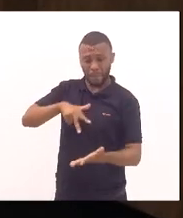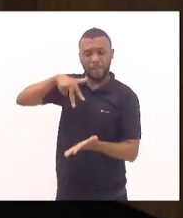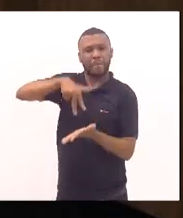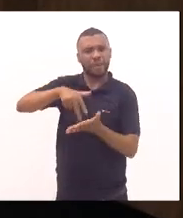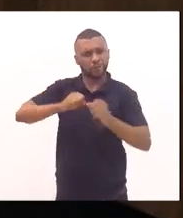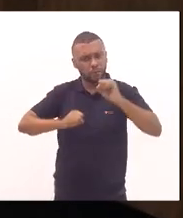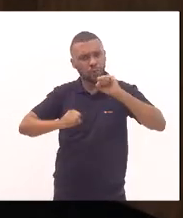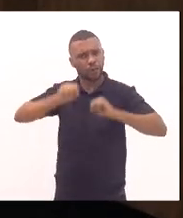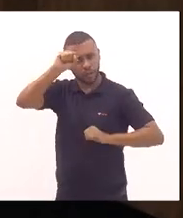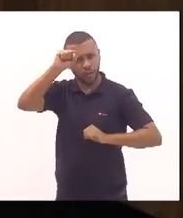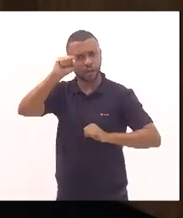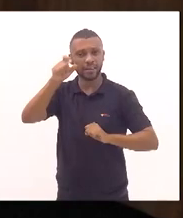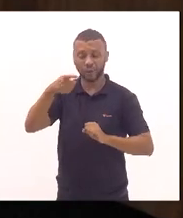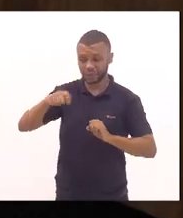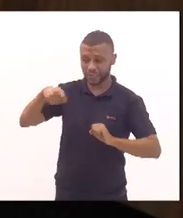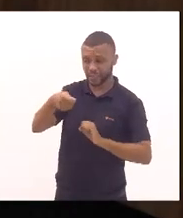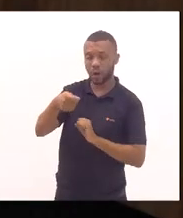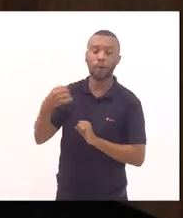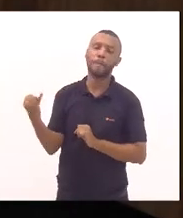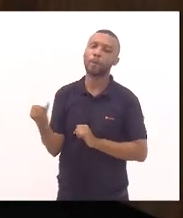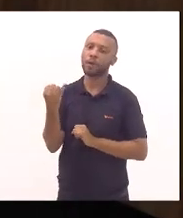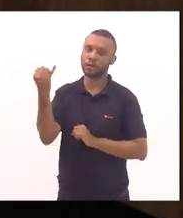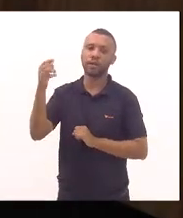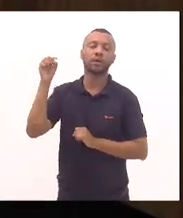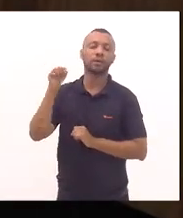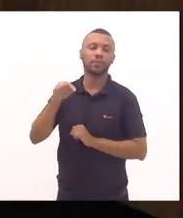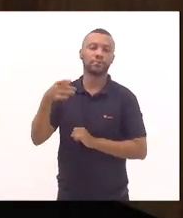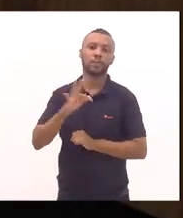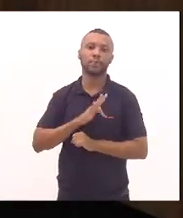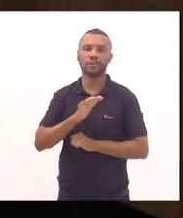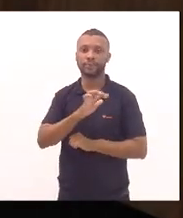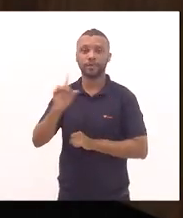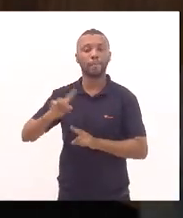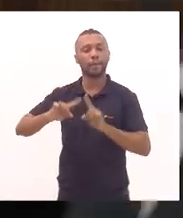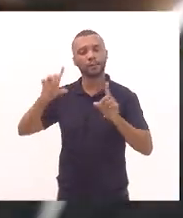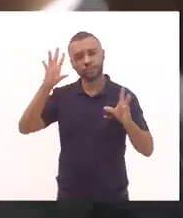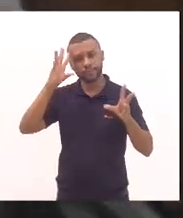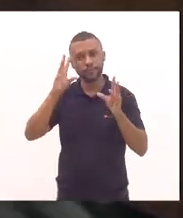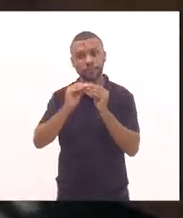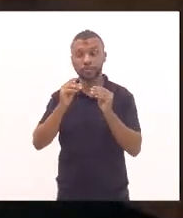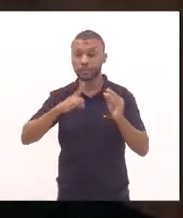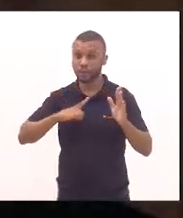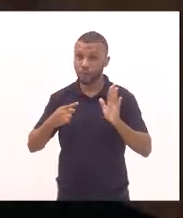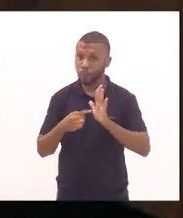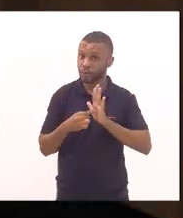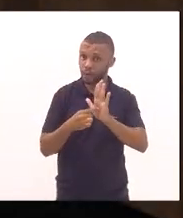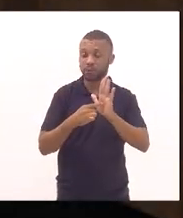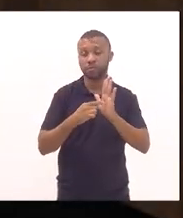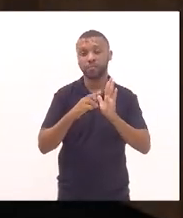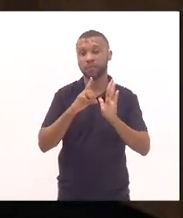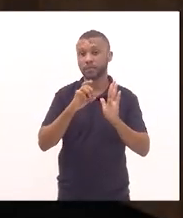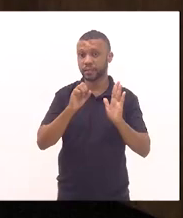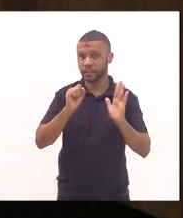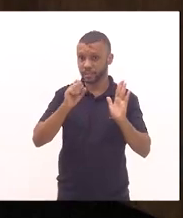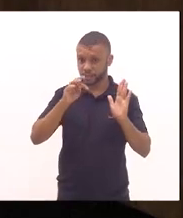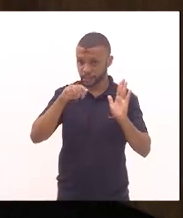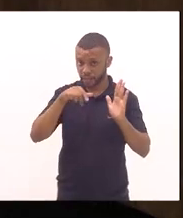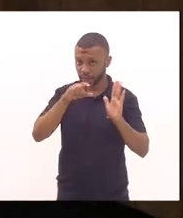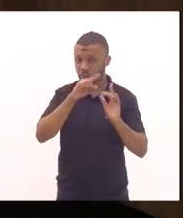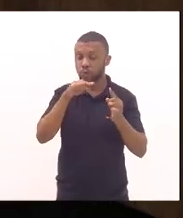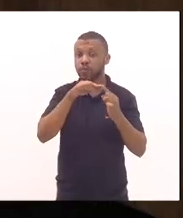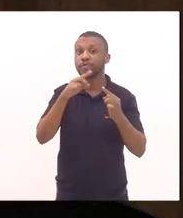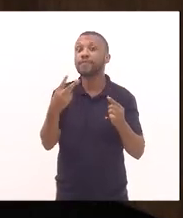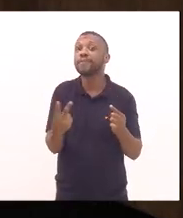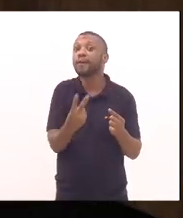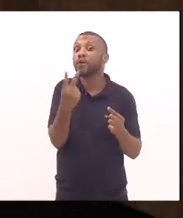Civil, mas vamos acrescentar esse entendimento que é trazido no destaque, né? De valorizar quem